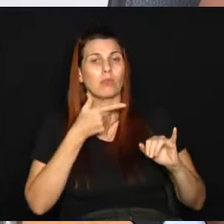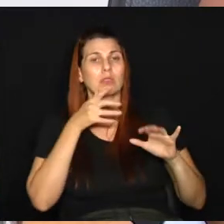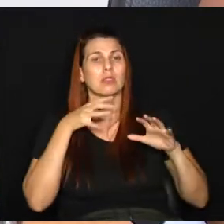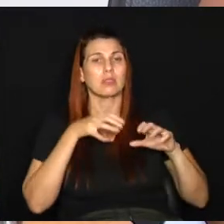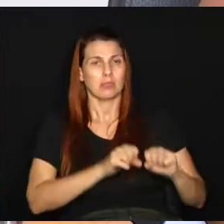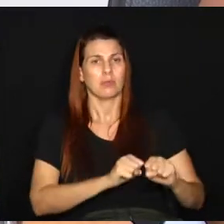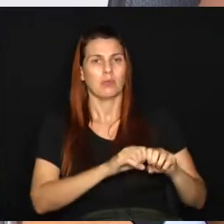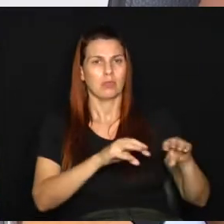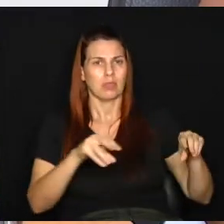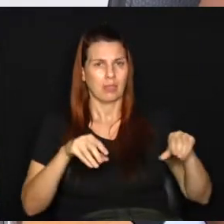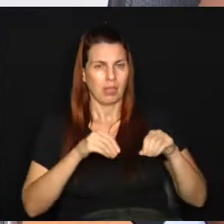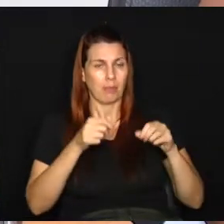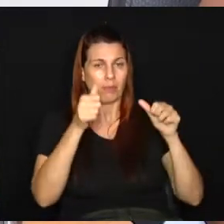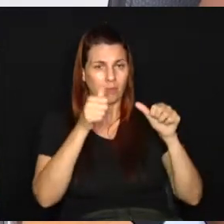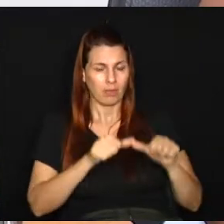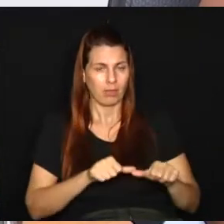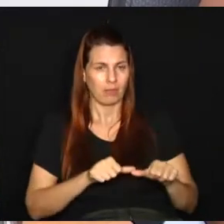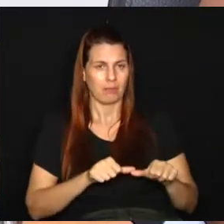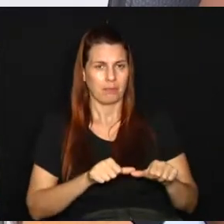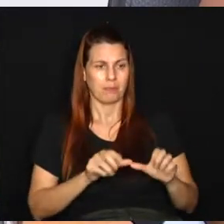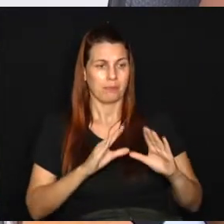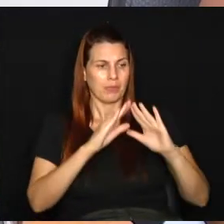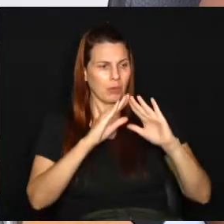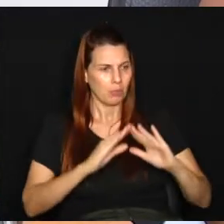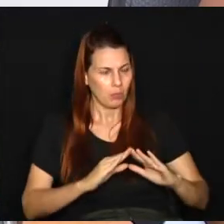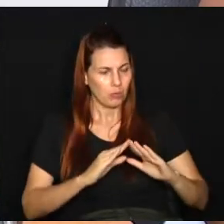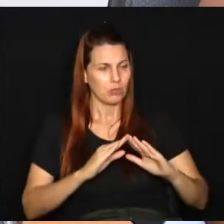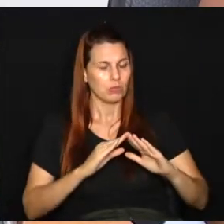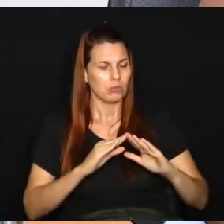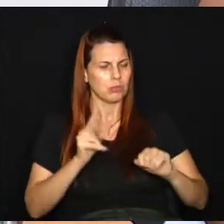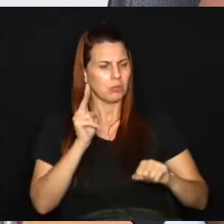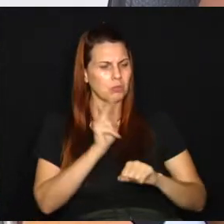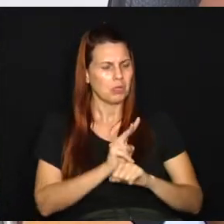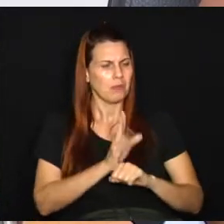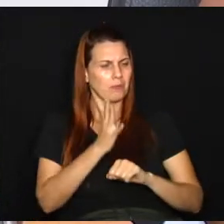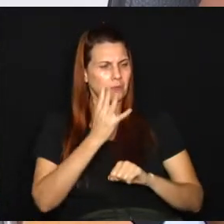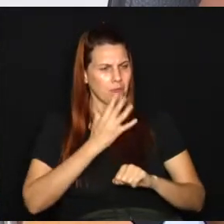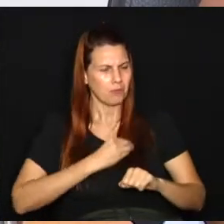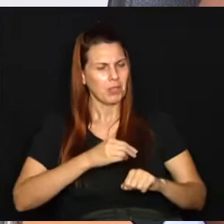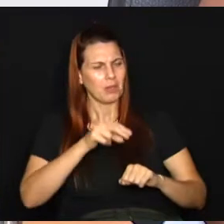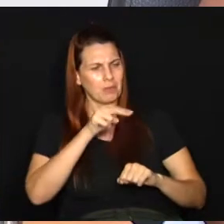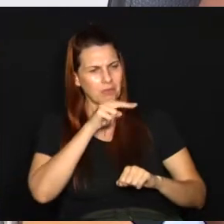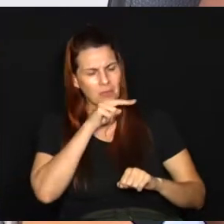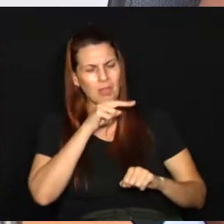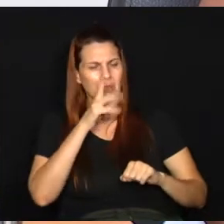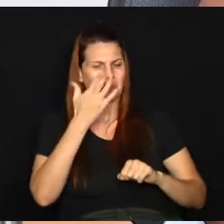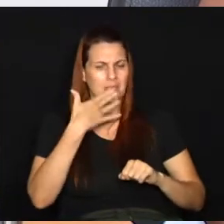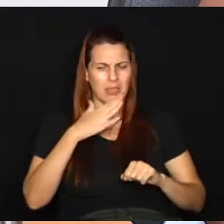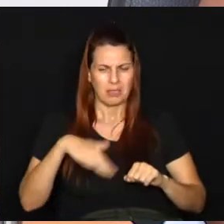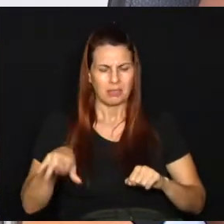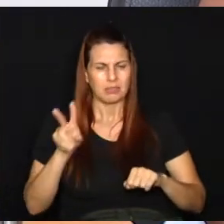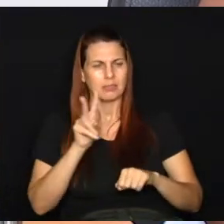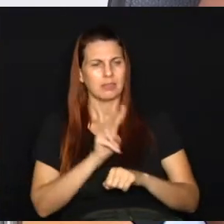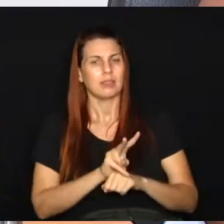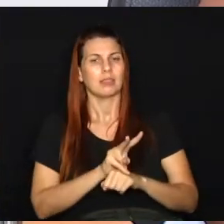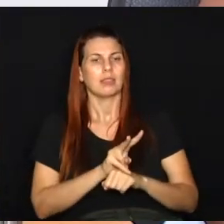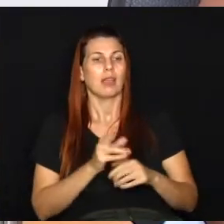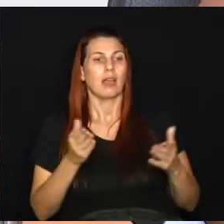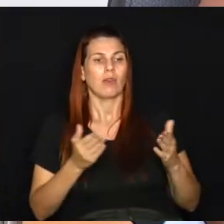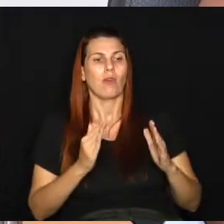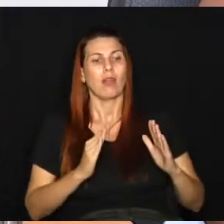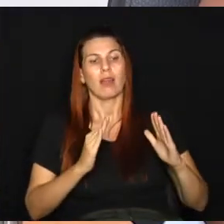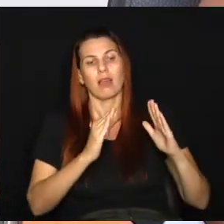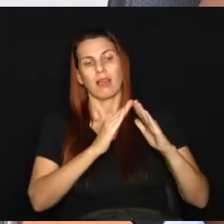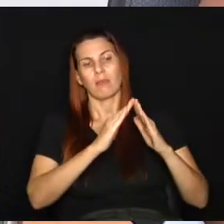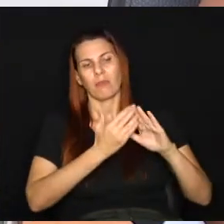E a ocupemos para ficar. A nossa moradia, criar nossos filhos, nossos netos, nossas crianças. Agora, nosso barraquinho se